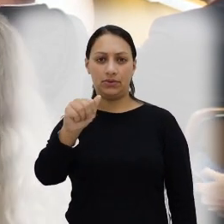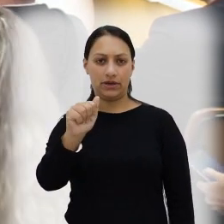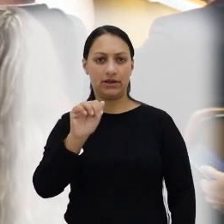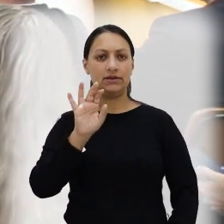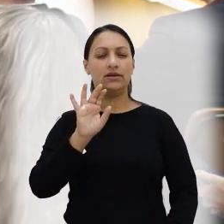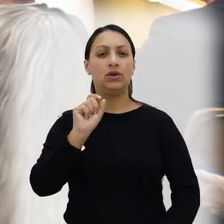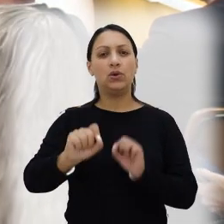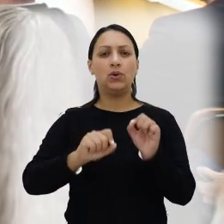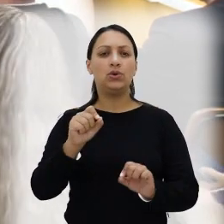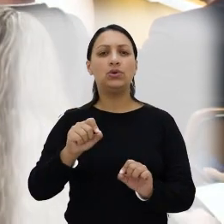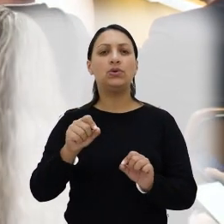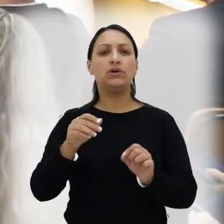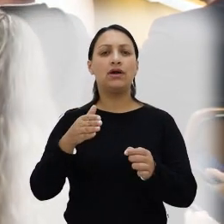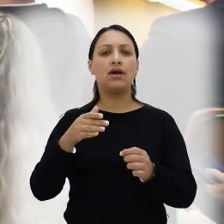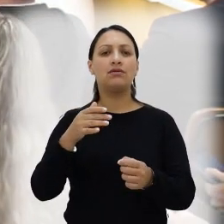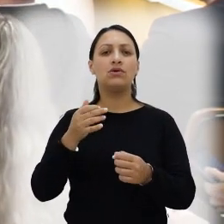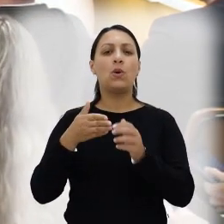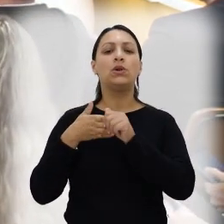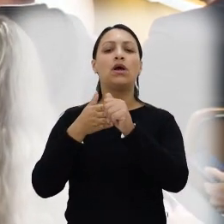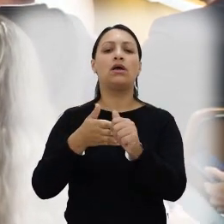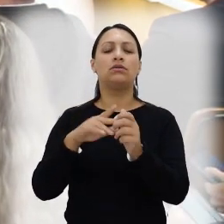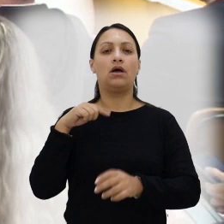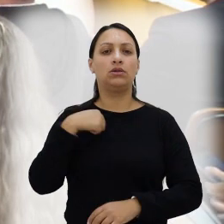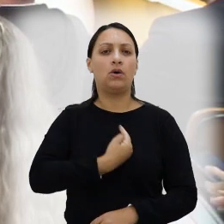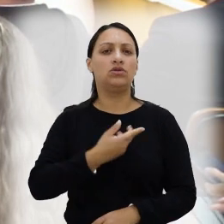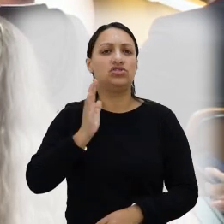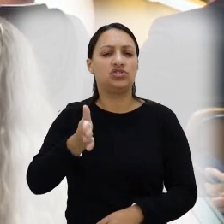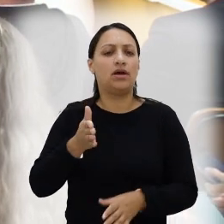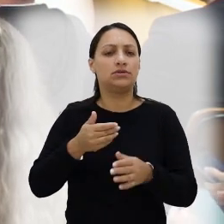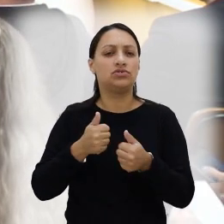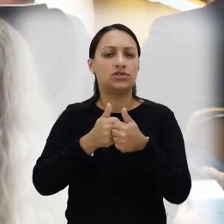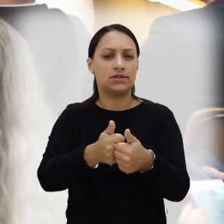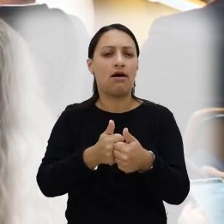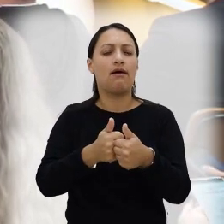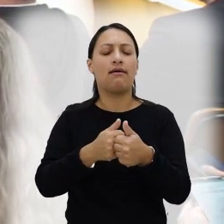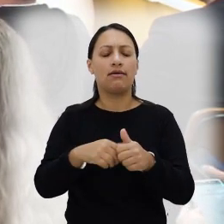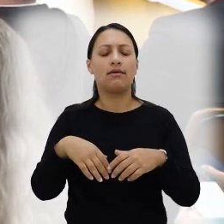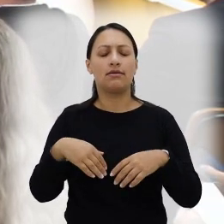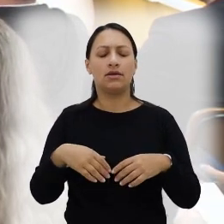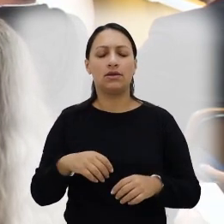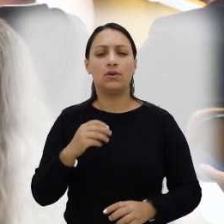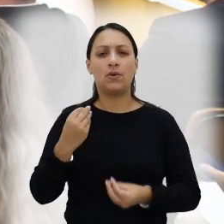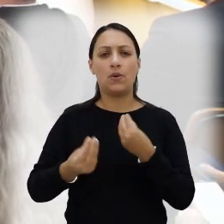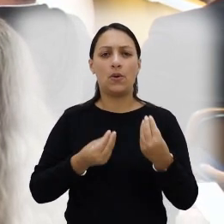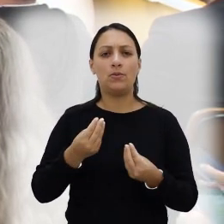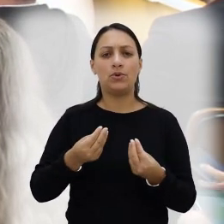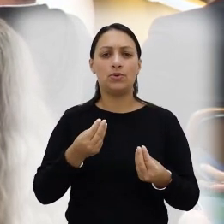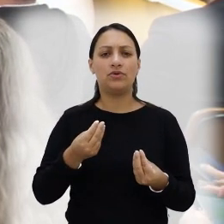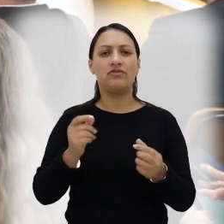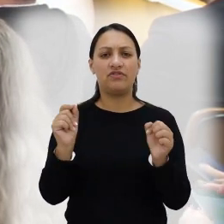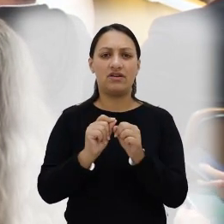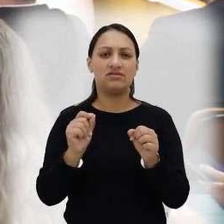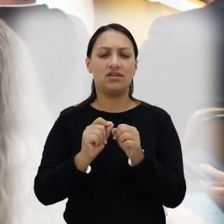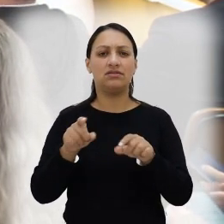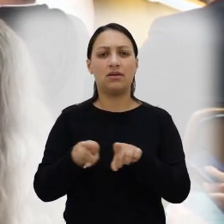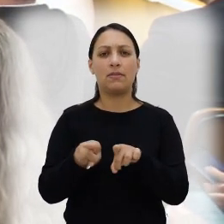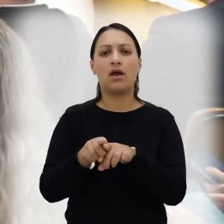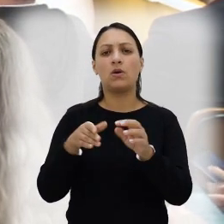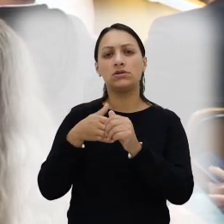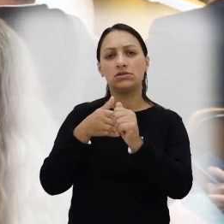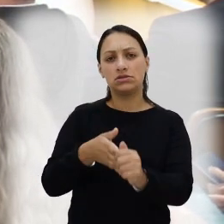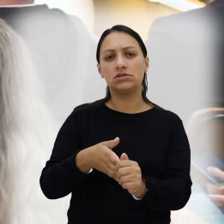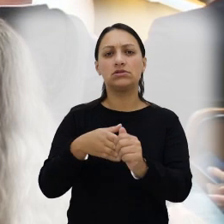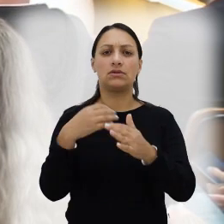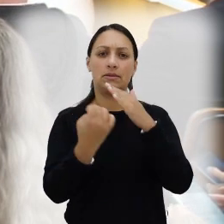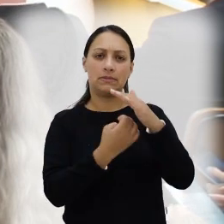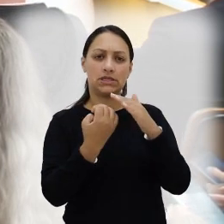que nos pauta, então, como a gente deve estar conduzindo a orientação